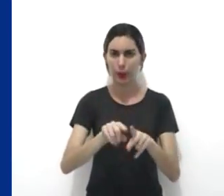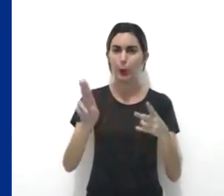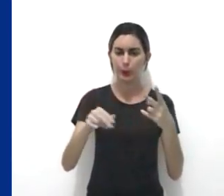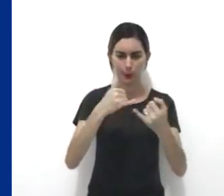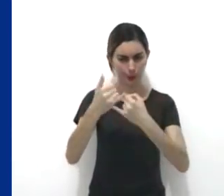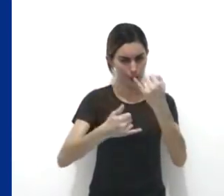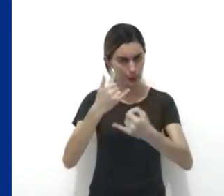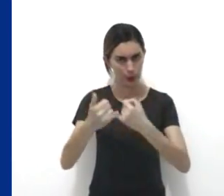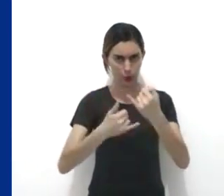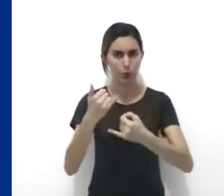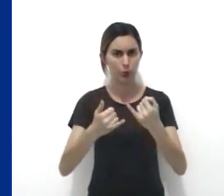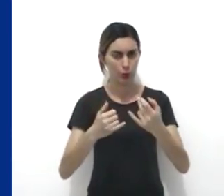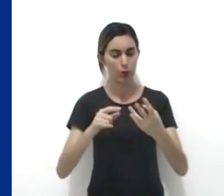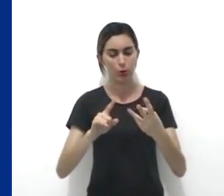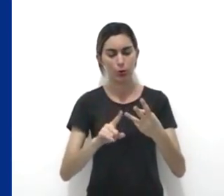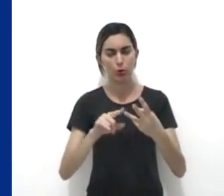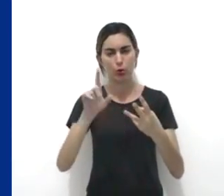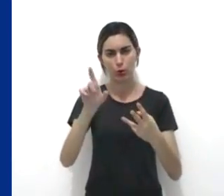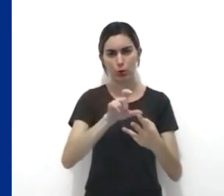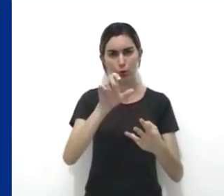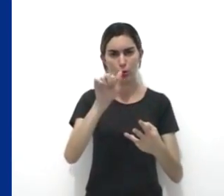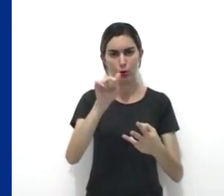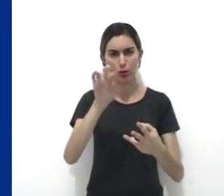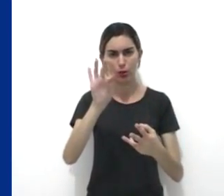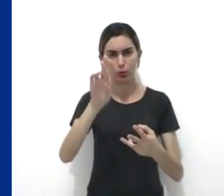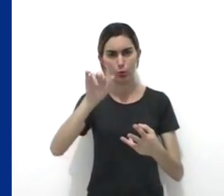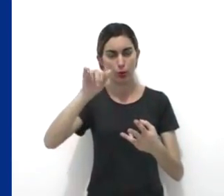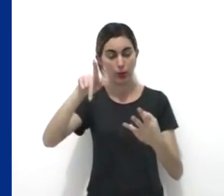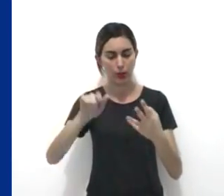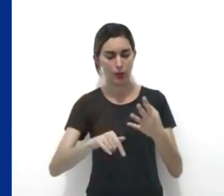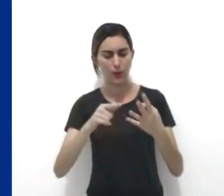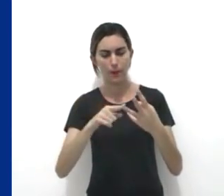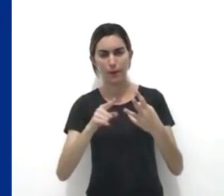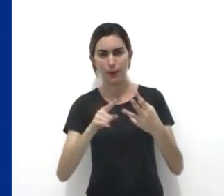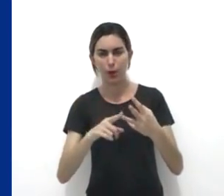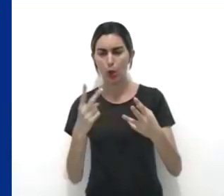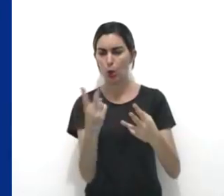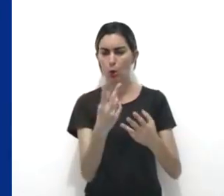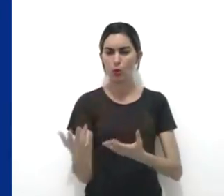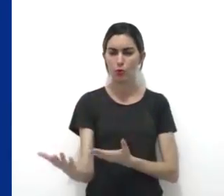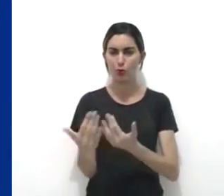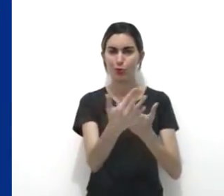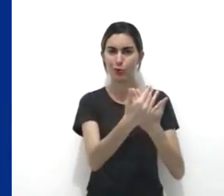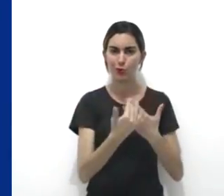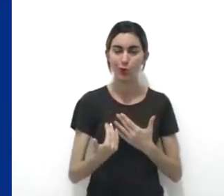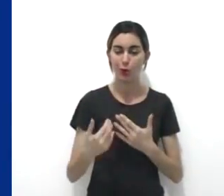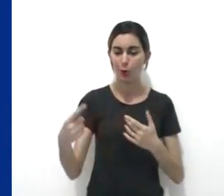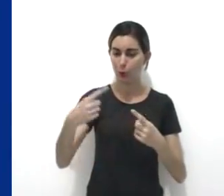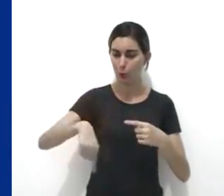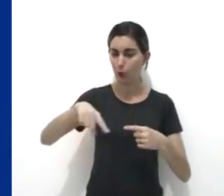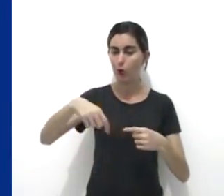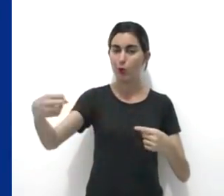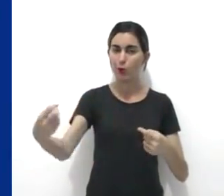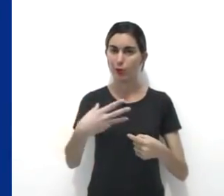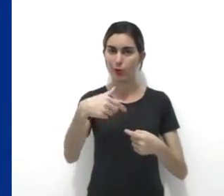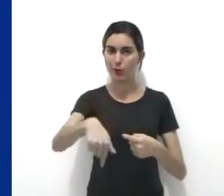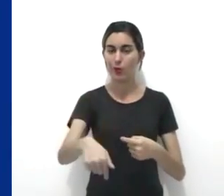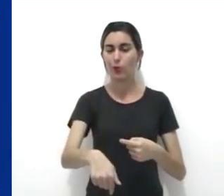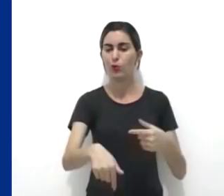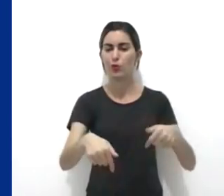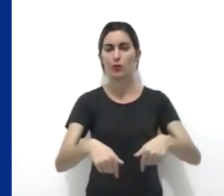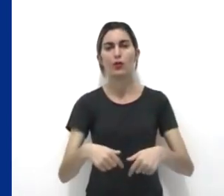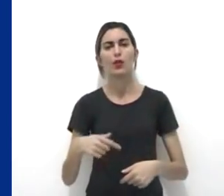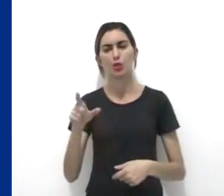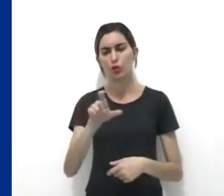seria possivelmente o chaturanga, né? E abaixo, a vivência de 2 adolescentes com o nosso atual